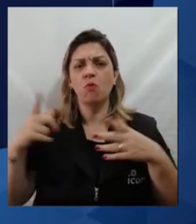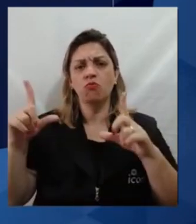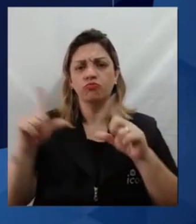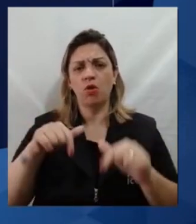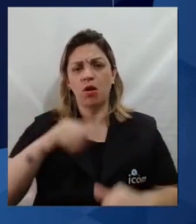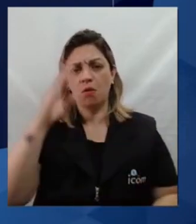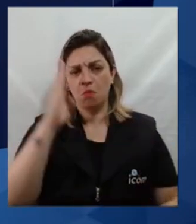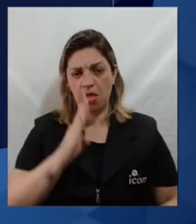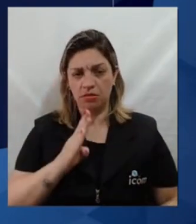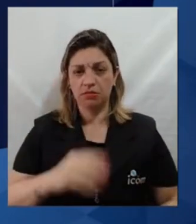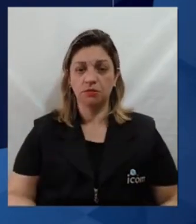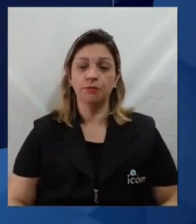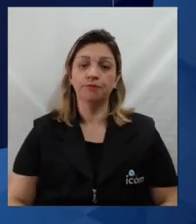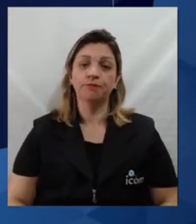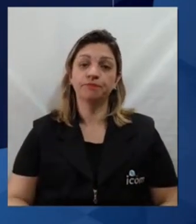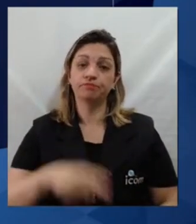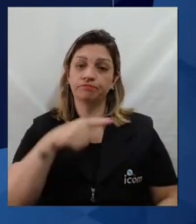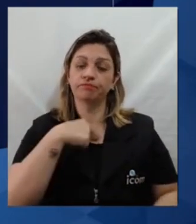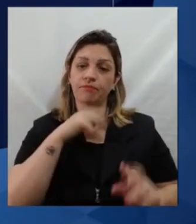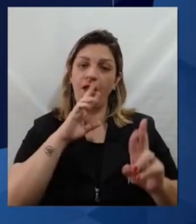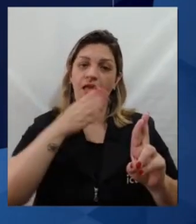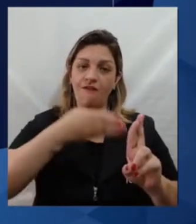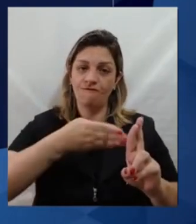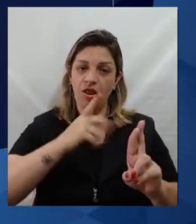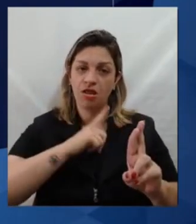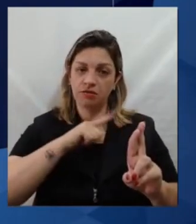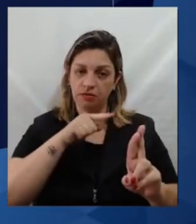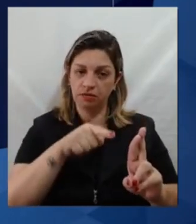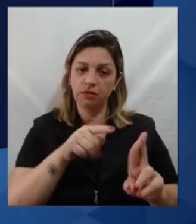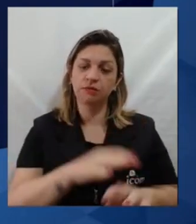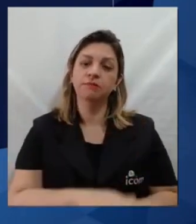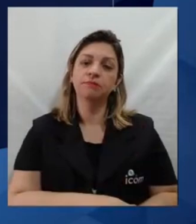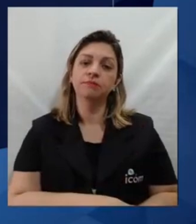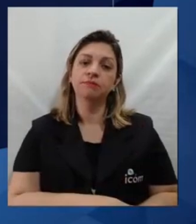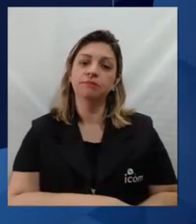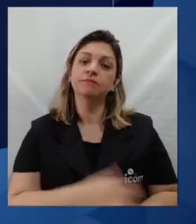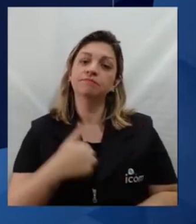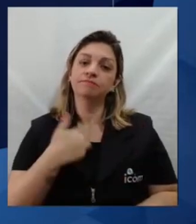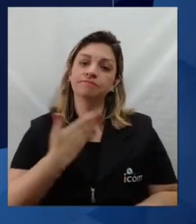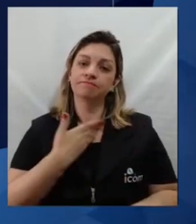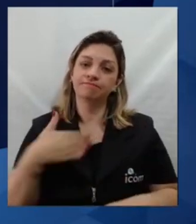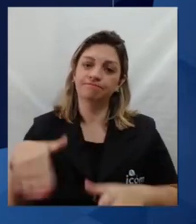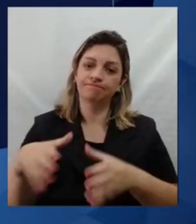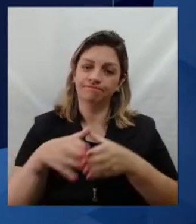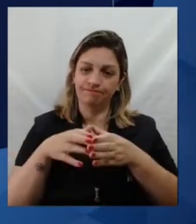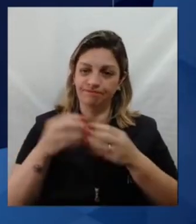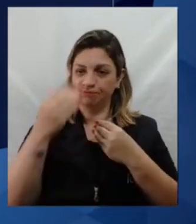Aqui são as minhas referências e os meus colaboradores. Obrigada.